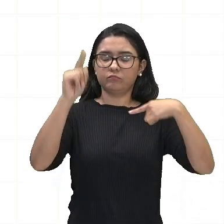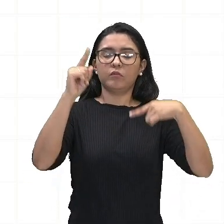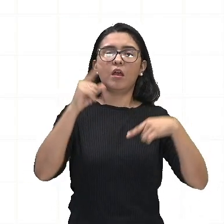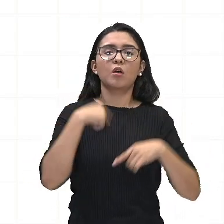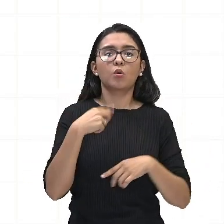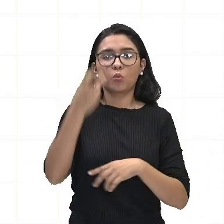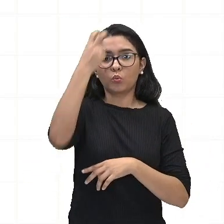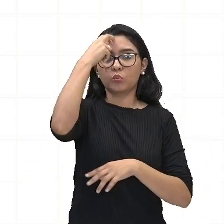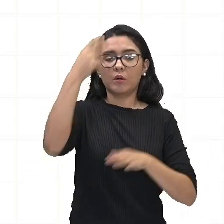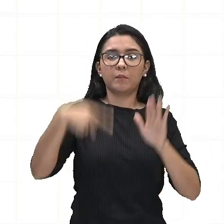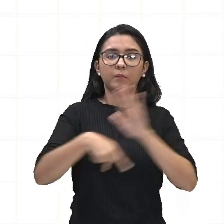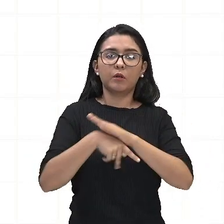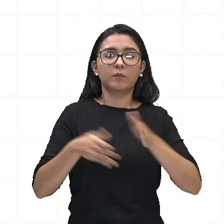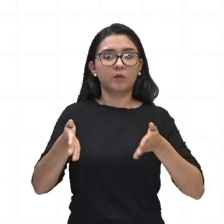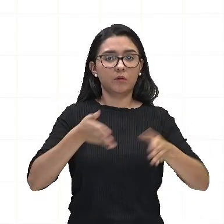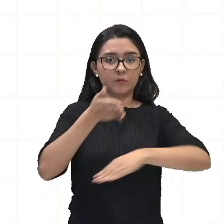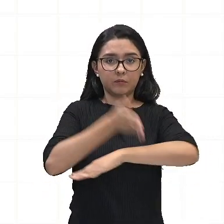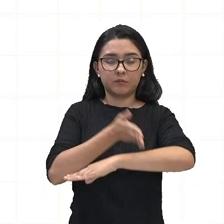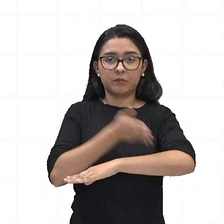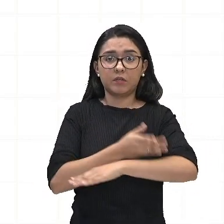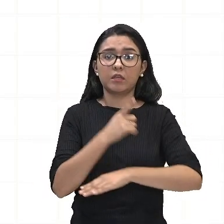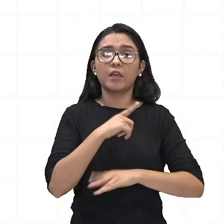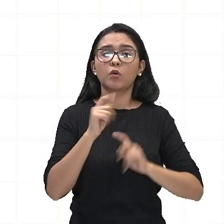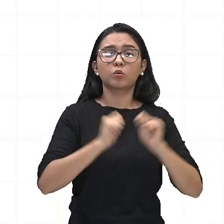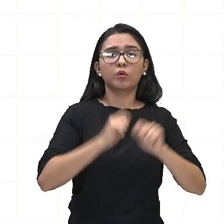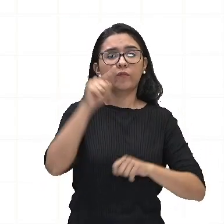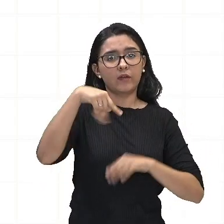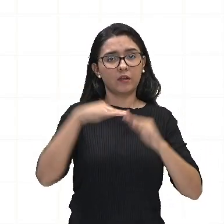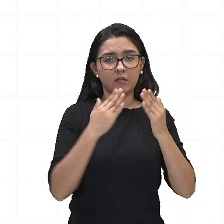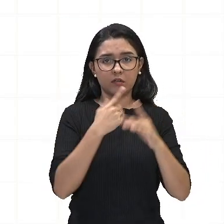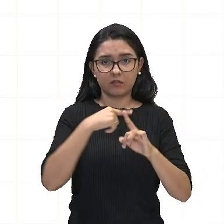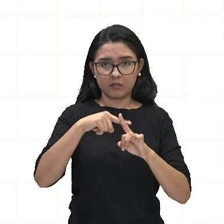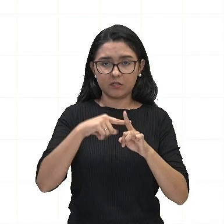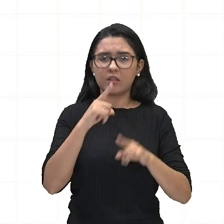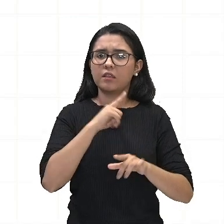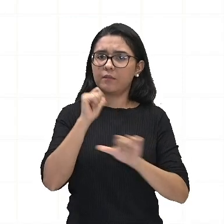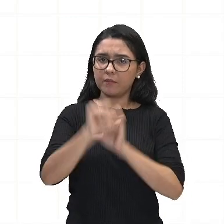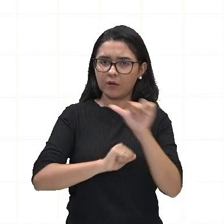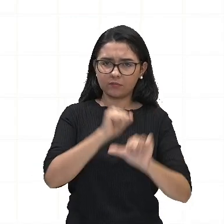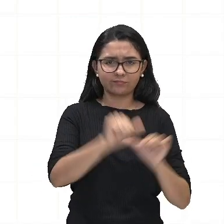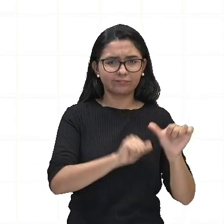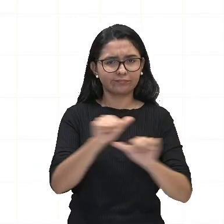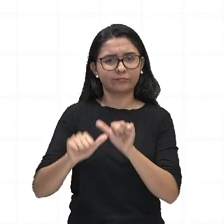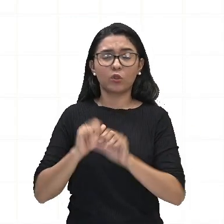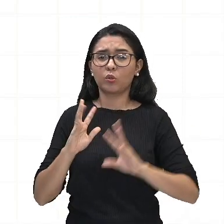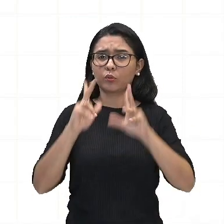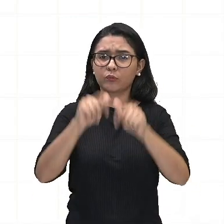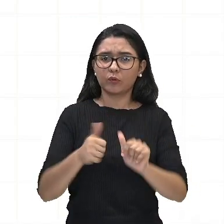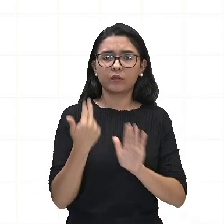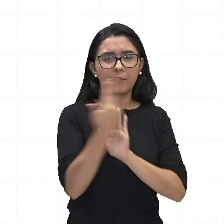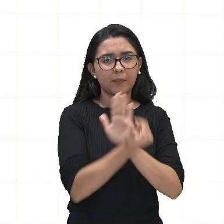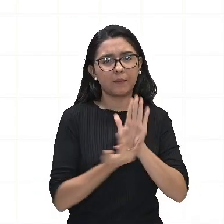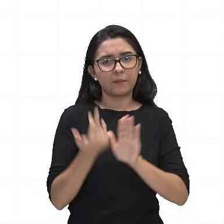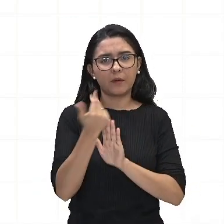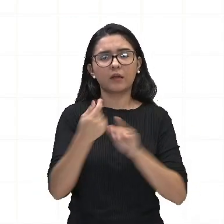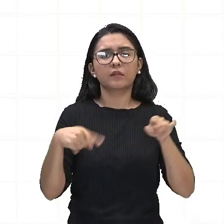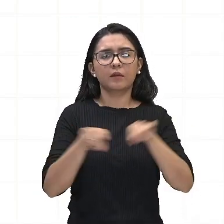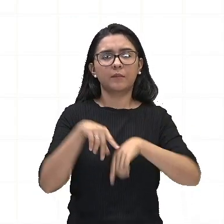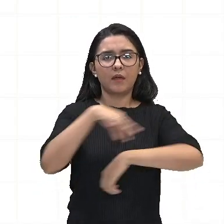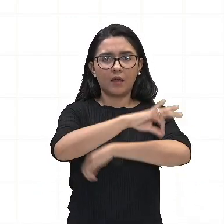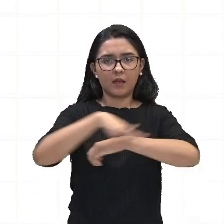medieval, dominada pela igreja. Vai ter aí uma reformulação de toda a arte,